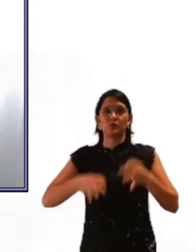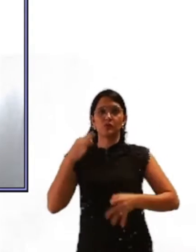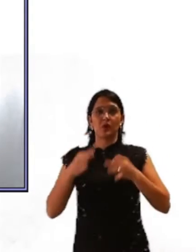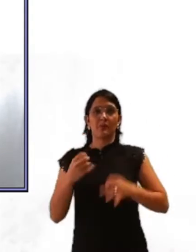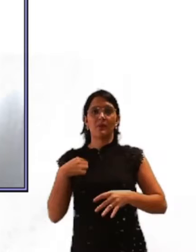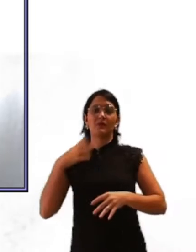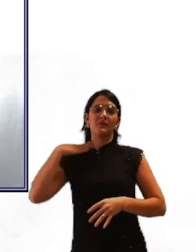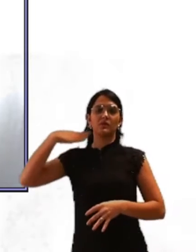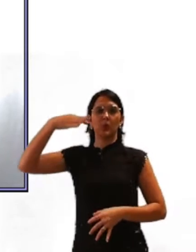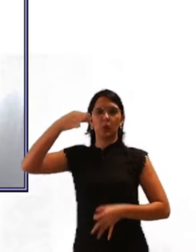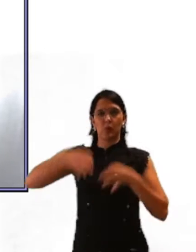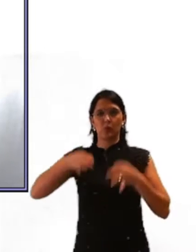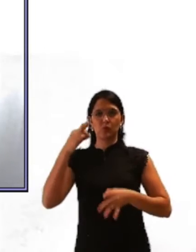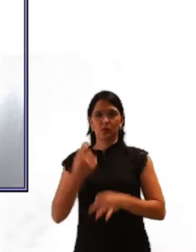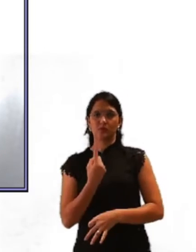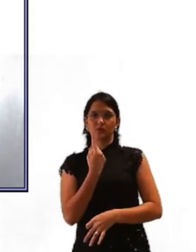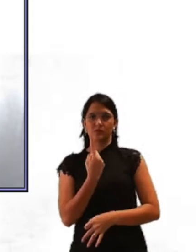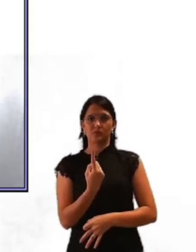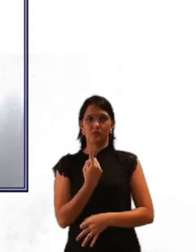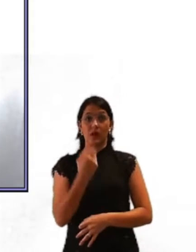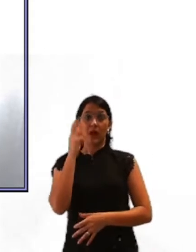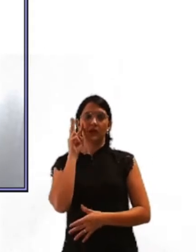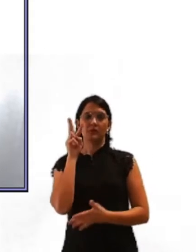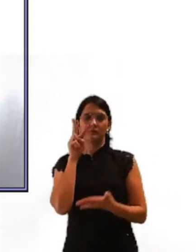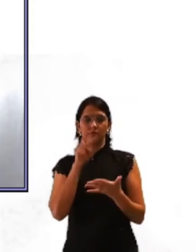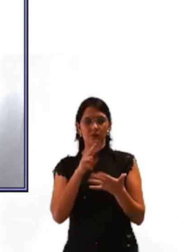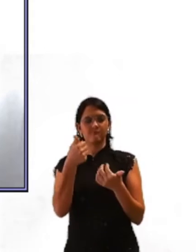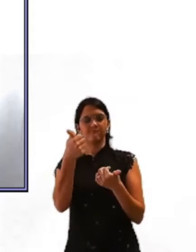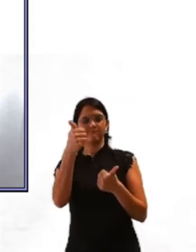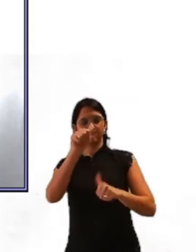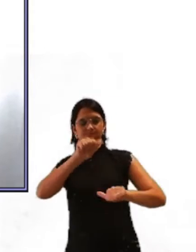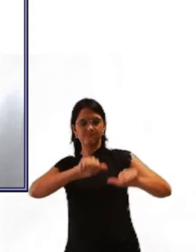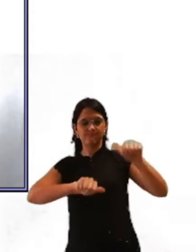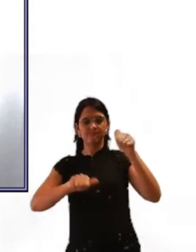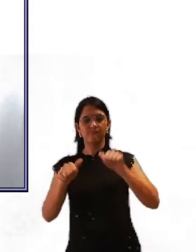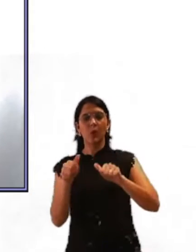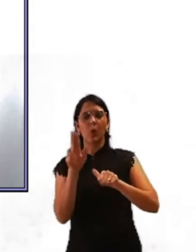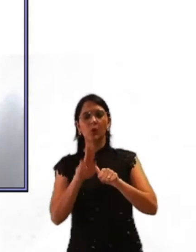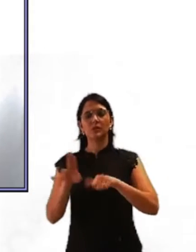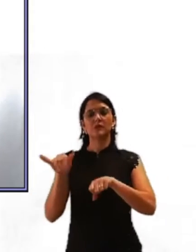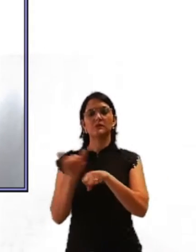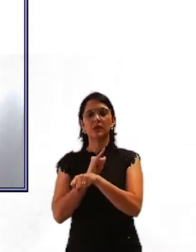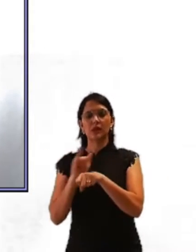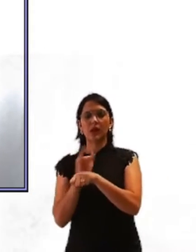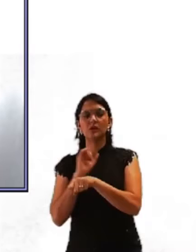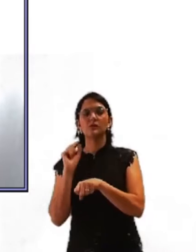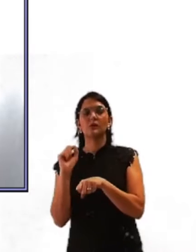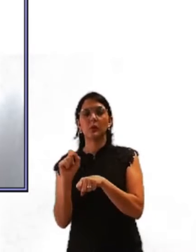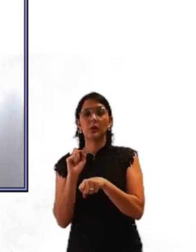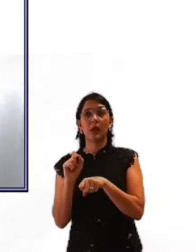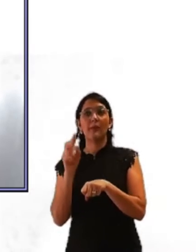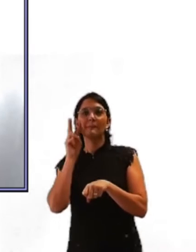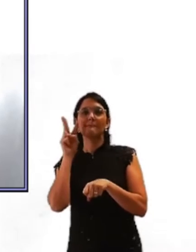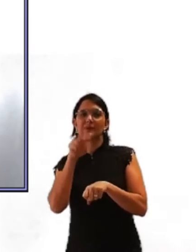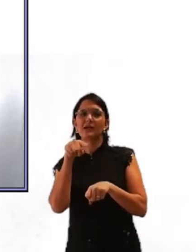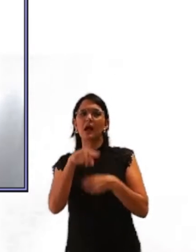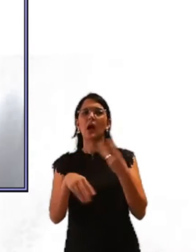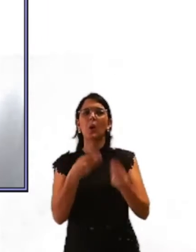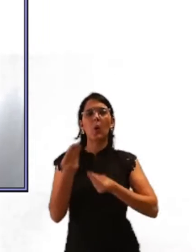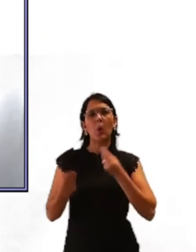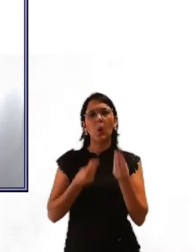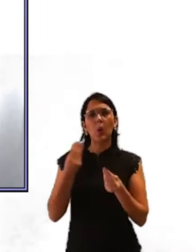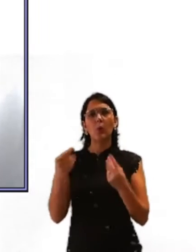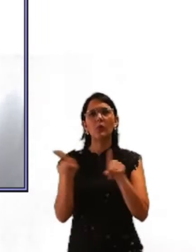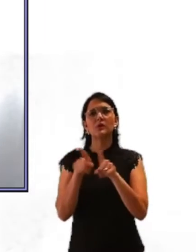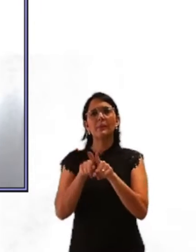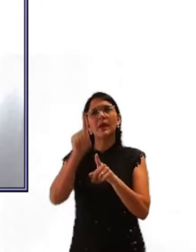singular, por exemplo, em que ele vai analisar estrategicamente, né, com base naquela situação, no